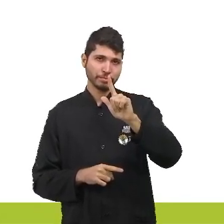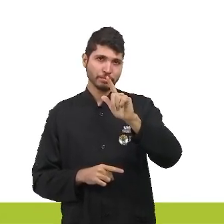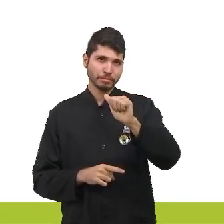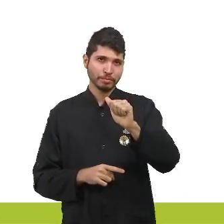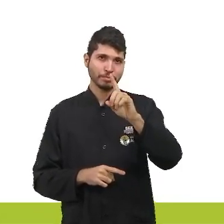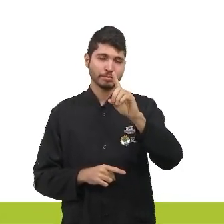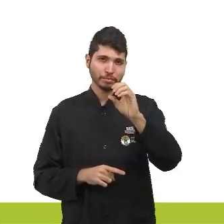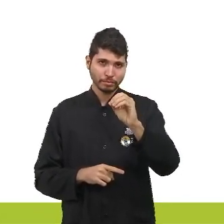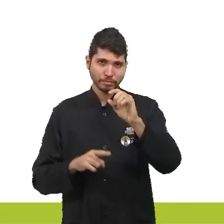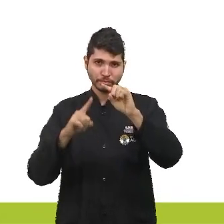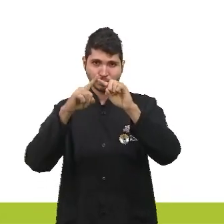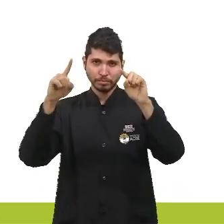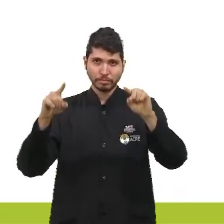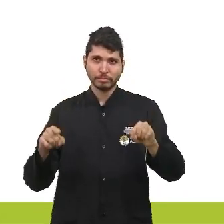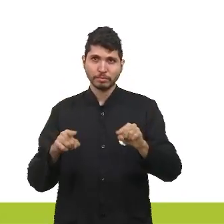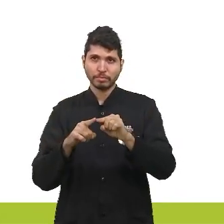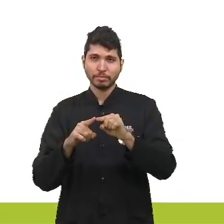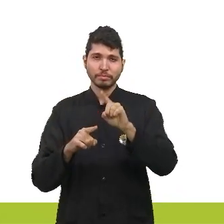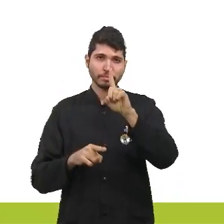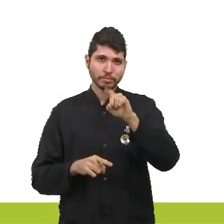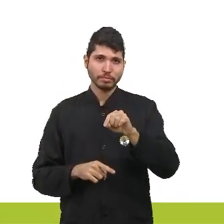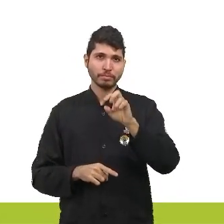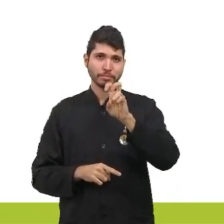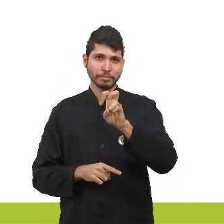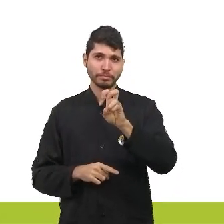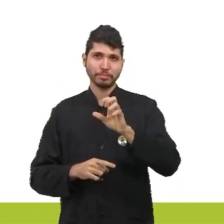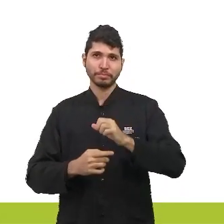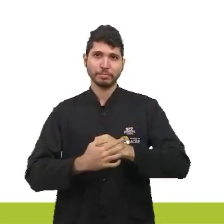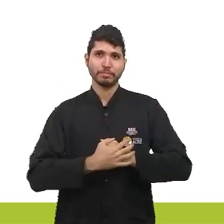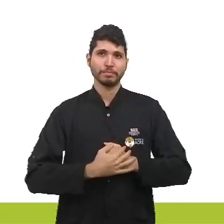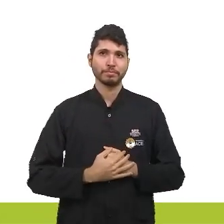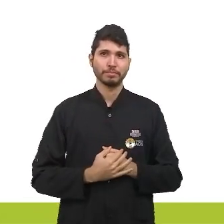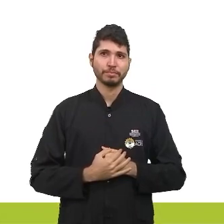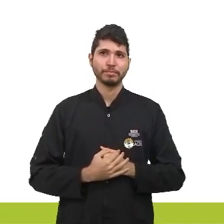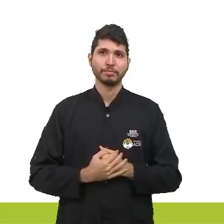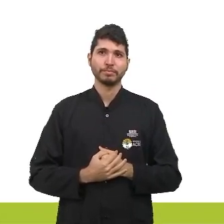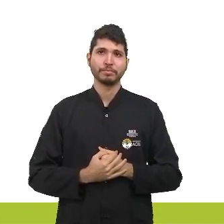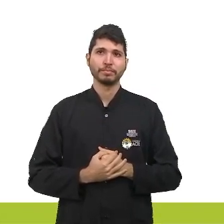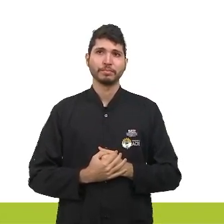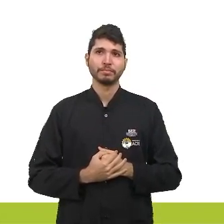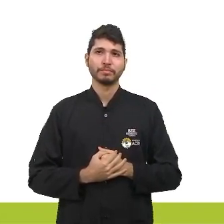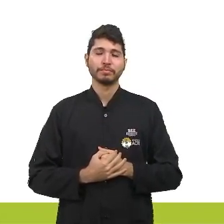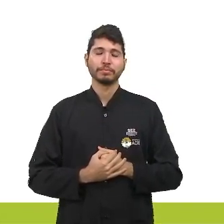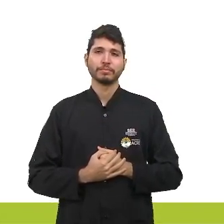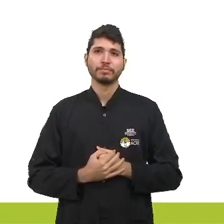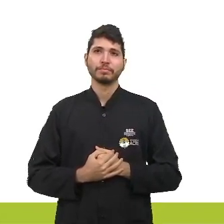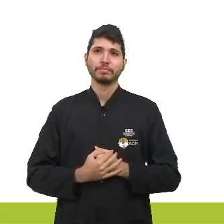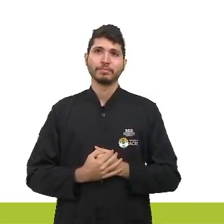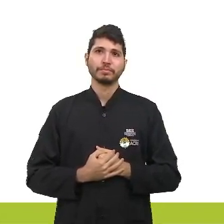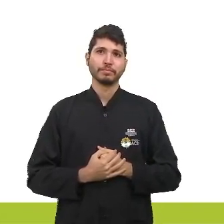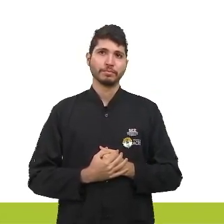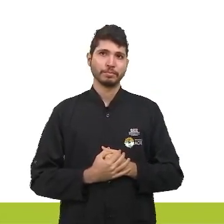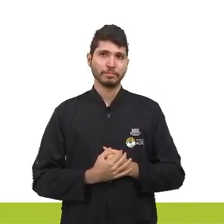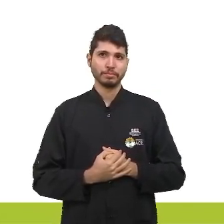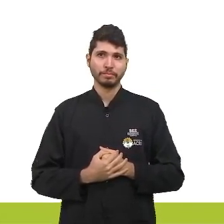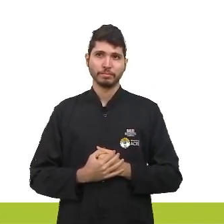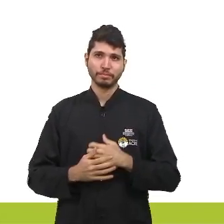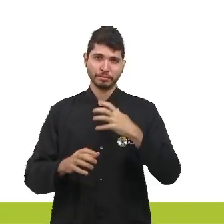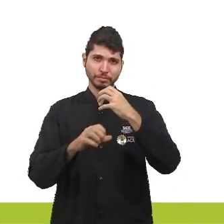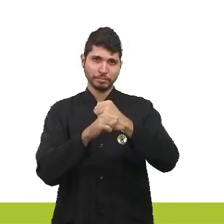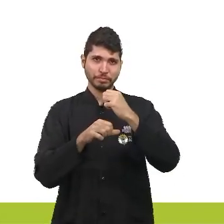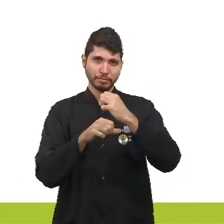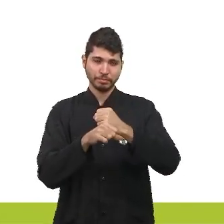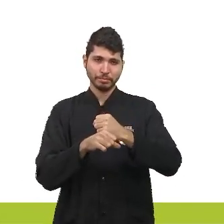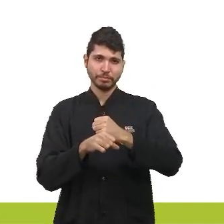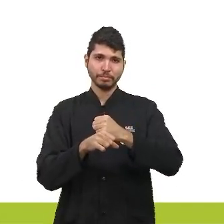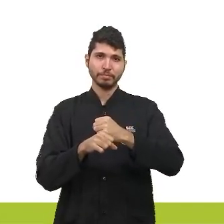quadrangulares é 5. Está aqui. Quadrangulares igual a 5. Obviamente que o número total de